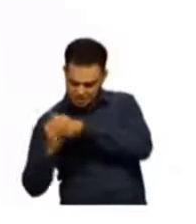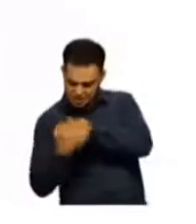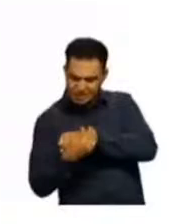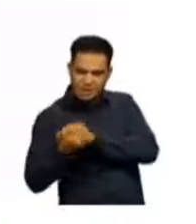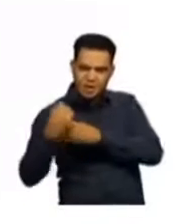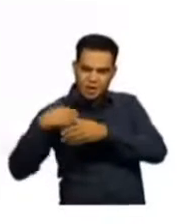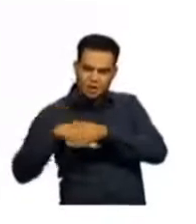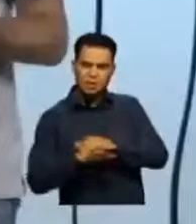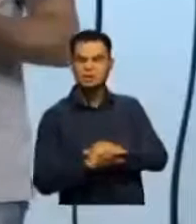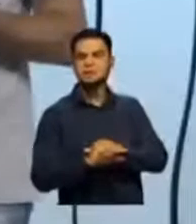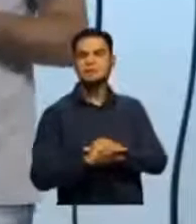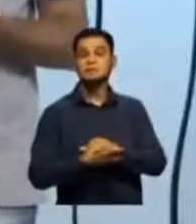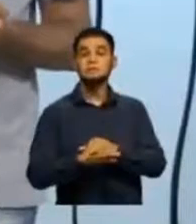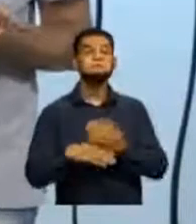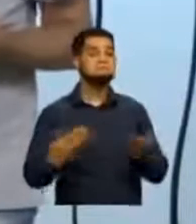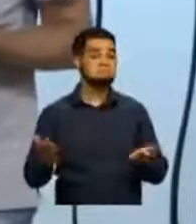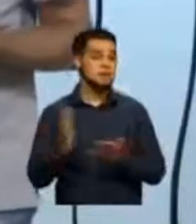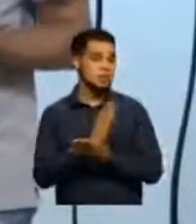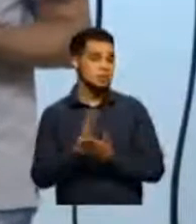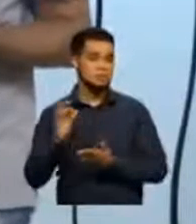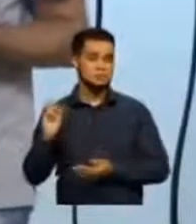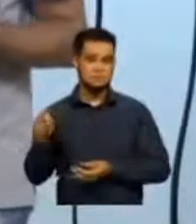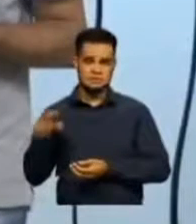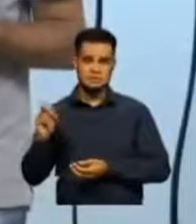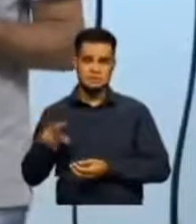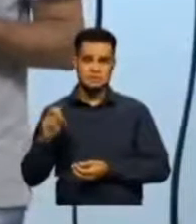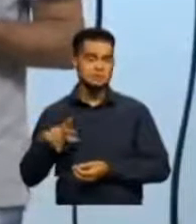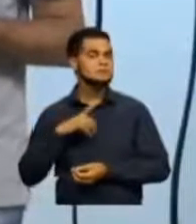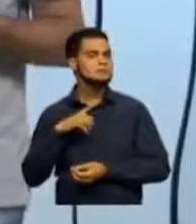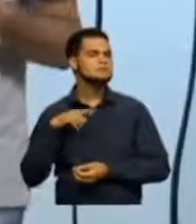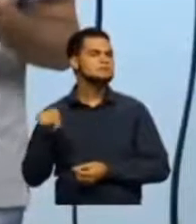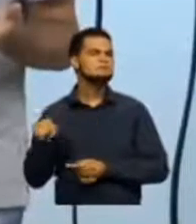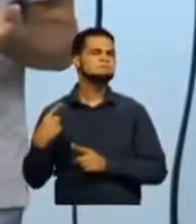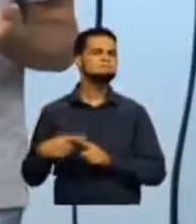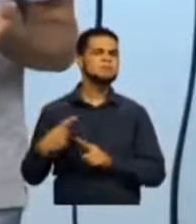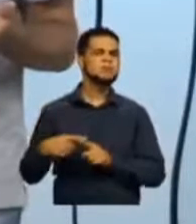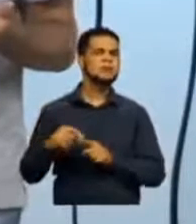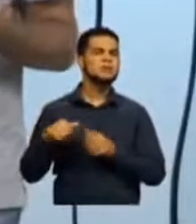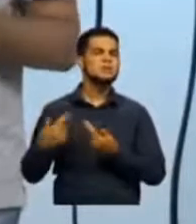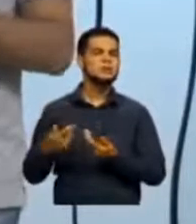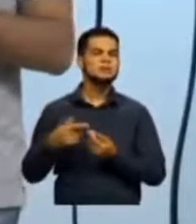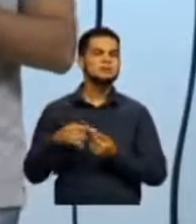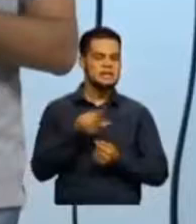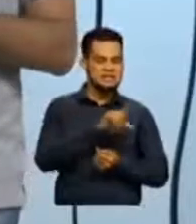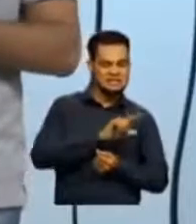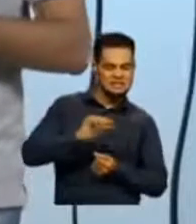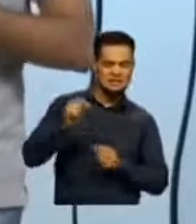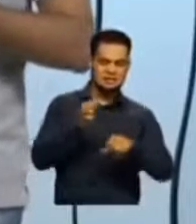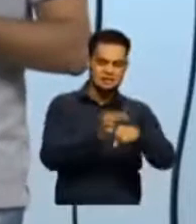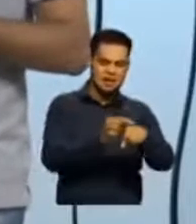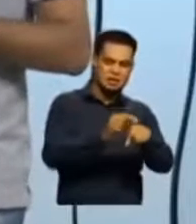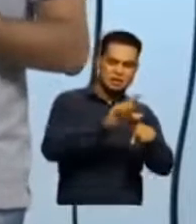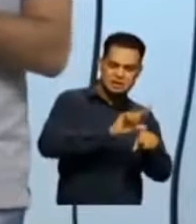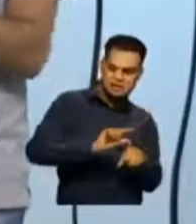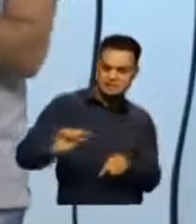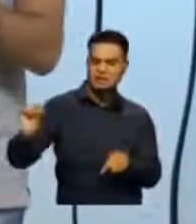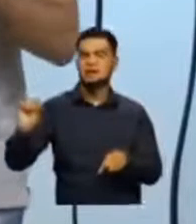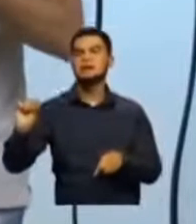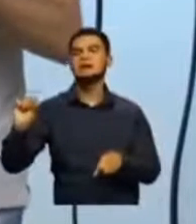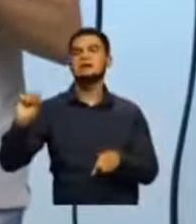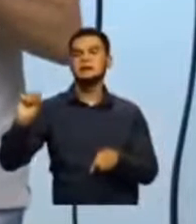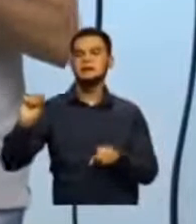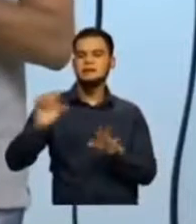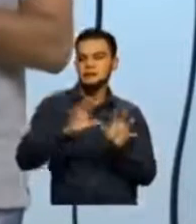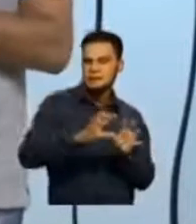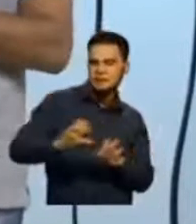plasmática. Isso, alguns vírus, eles adquirem quando eles saem da célula. Então, à medida que eles vão saindo na célula, eles